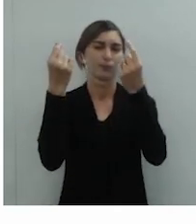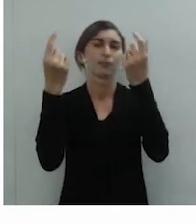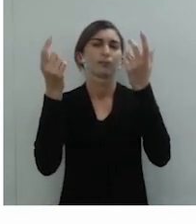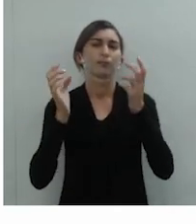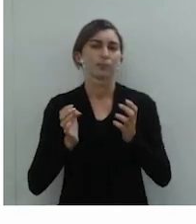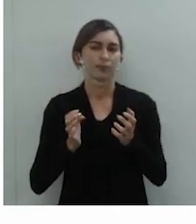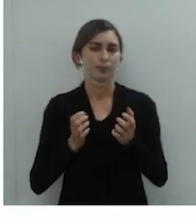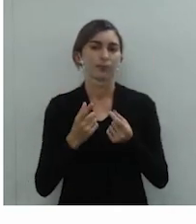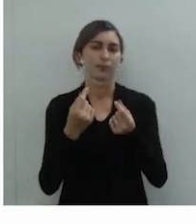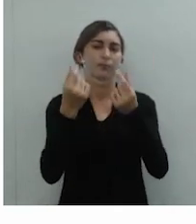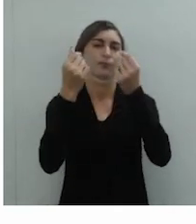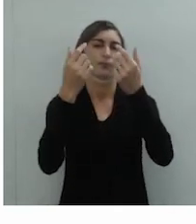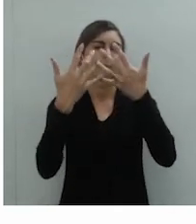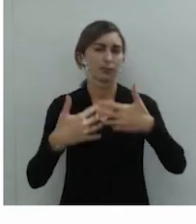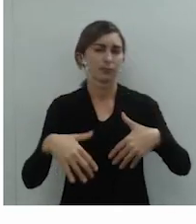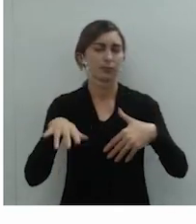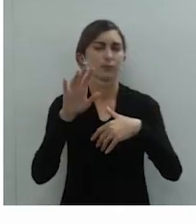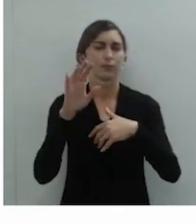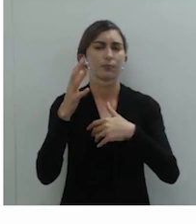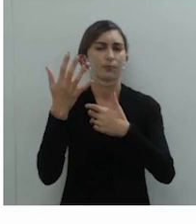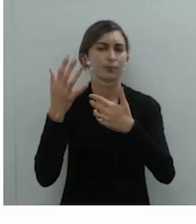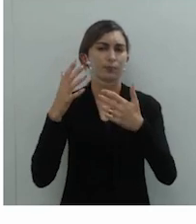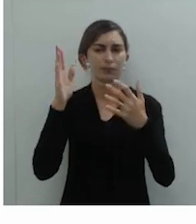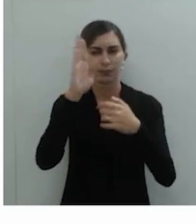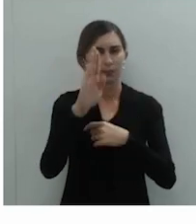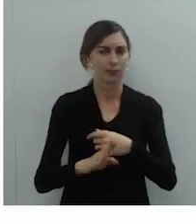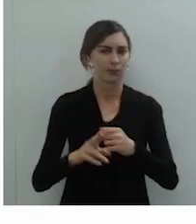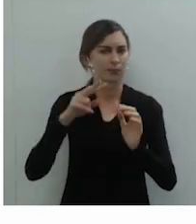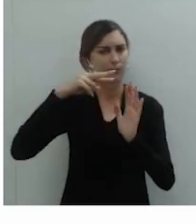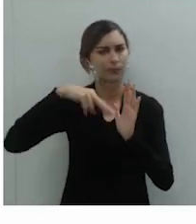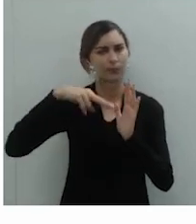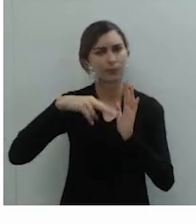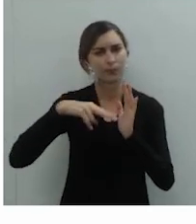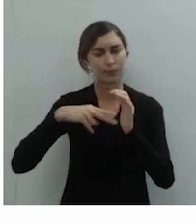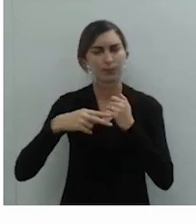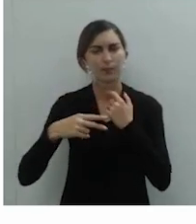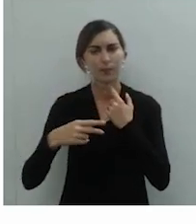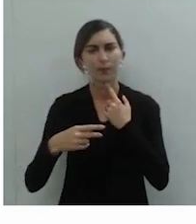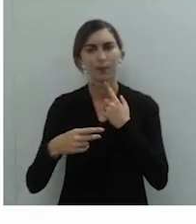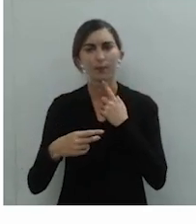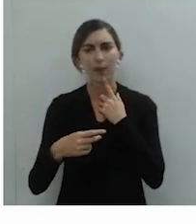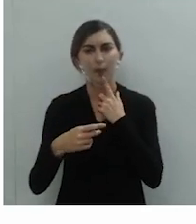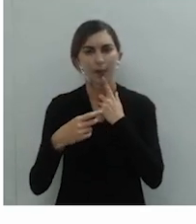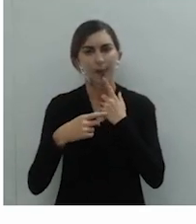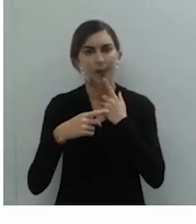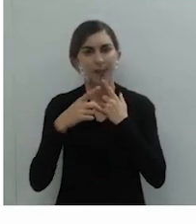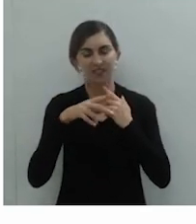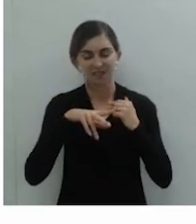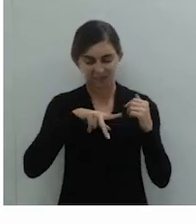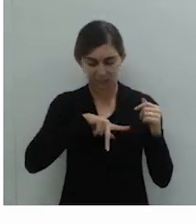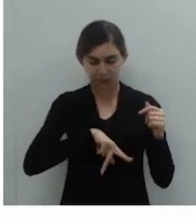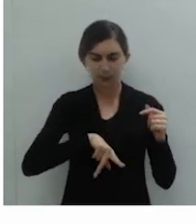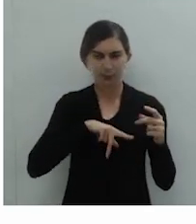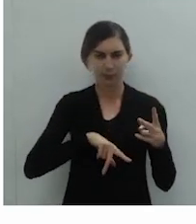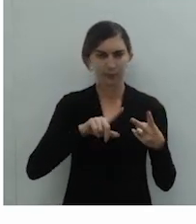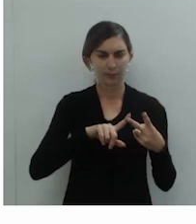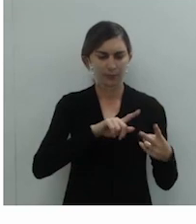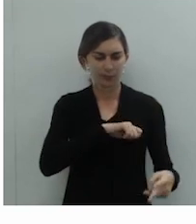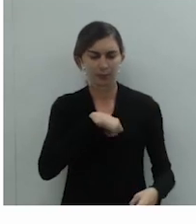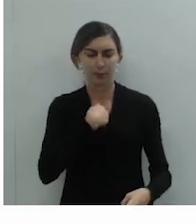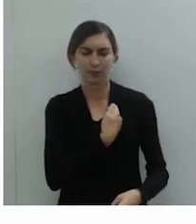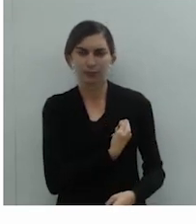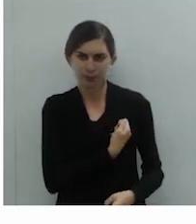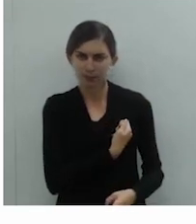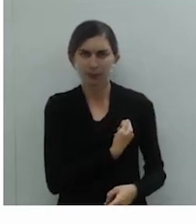naturais. E aí a gente está lendo, vocês estão lendo aí, Portugal e Espanha, é isso mesmo.